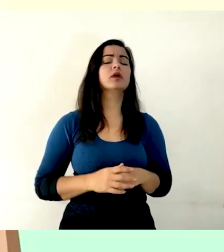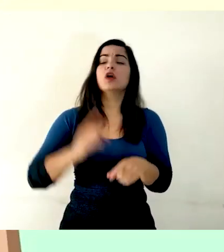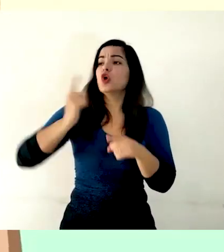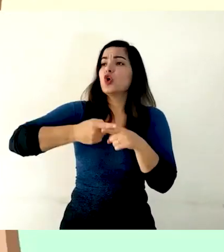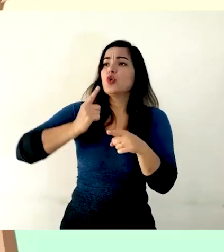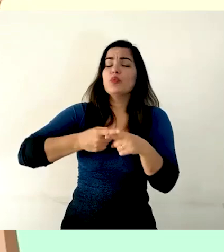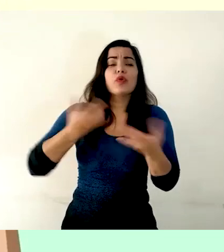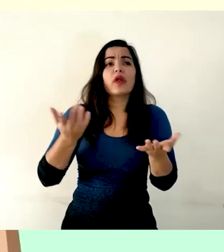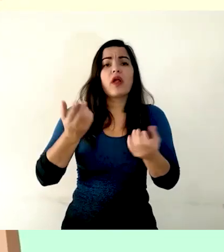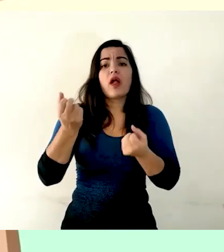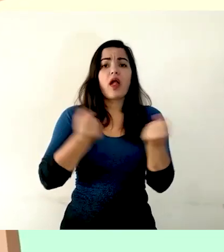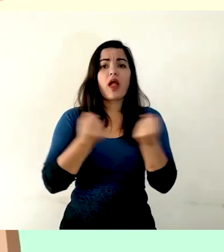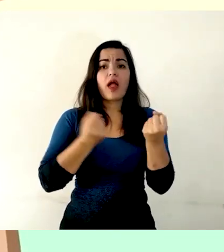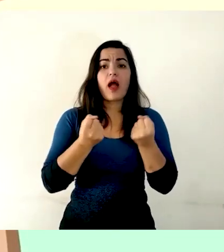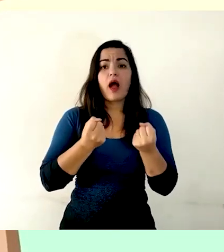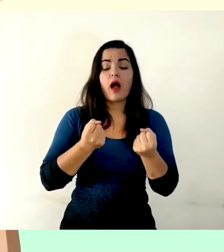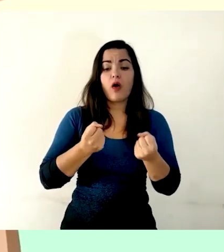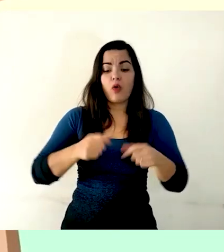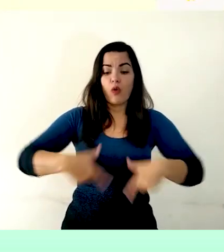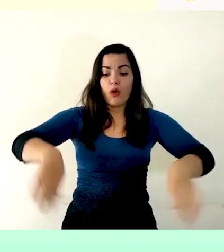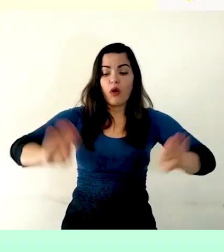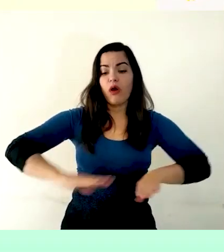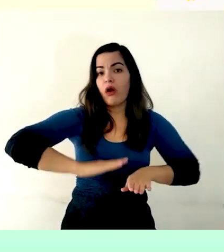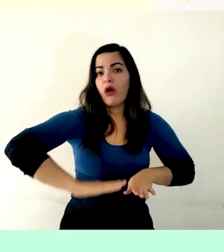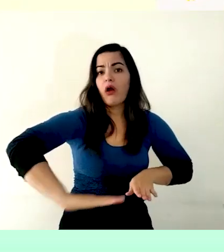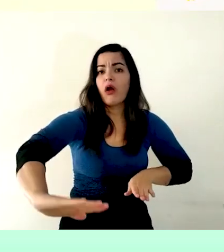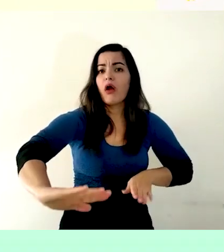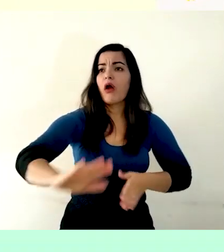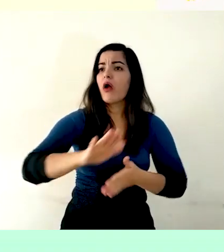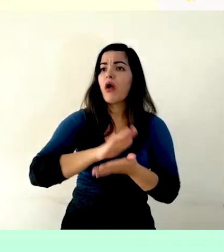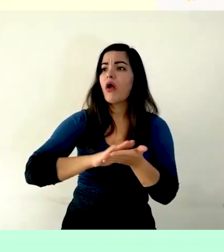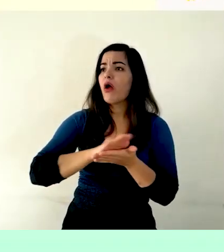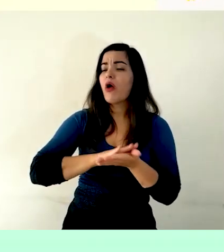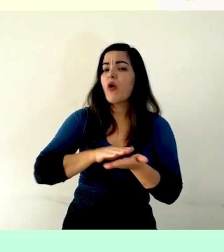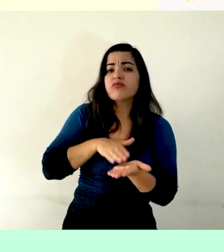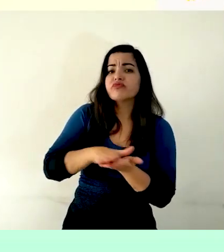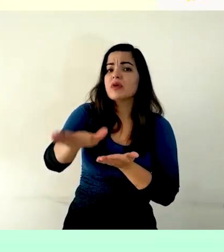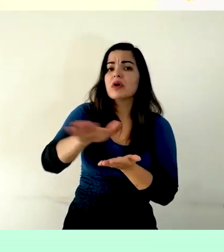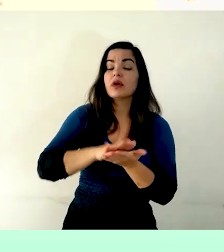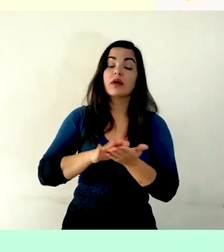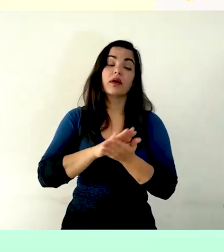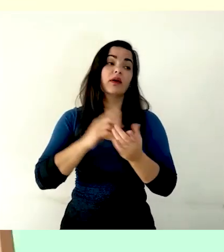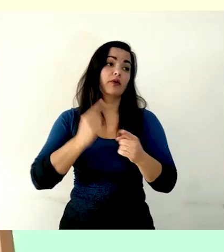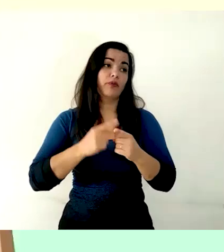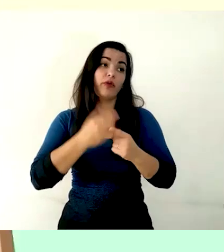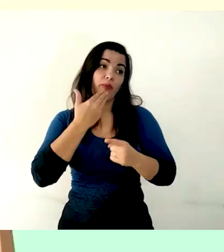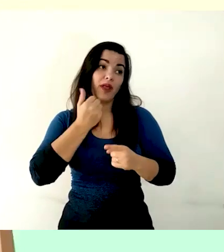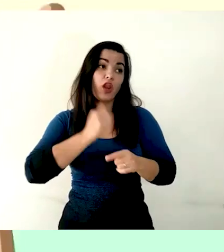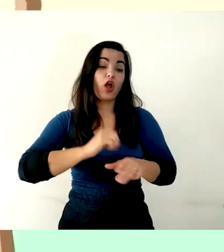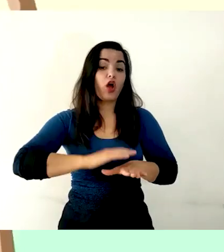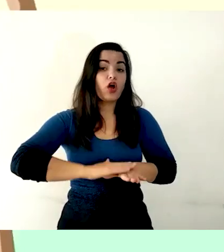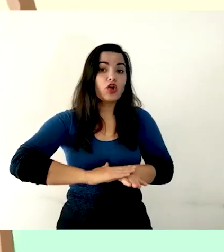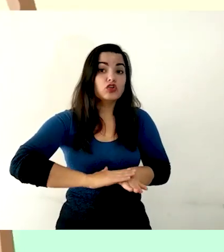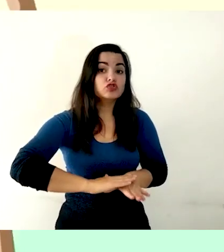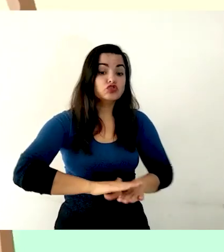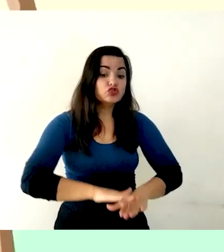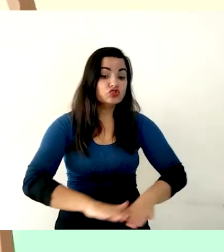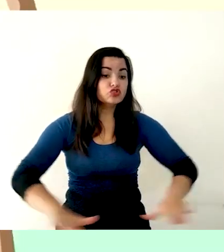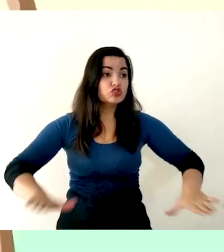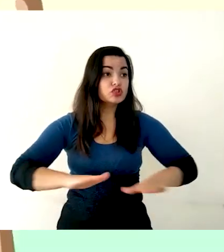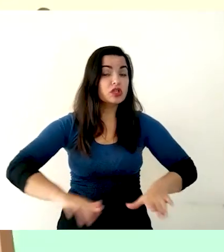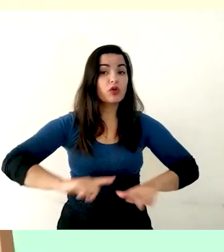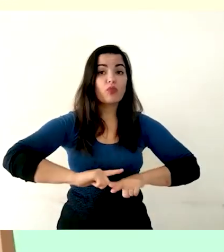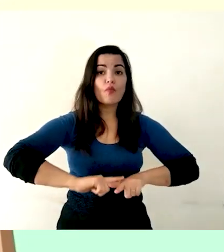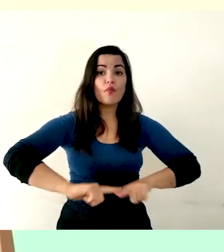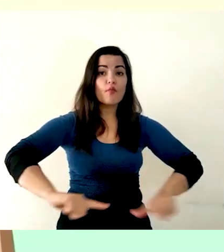quê? Por que o carro não corre no tapete? Porque eles deslizam melhor no chão lisinho. Mas o Cláudio empurrou o